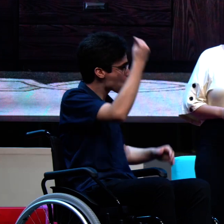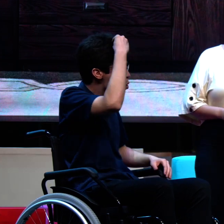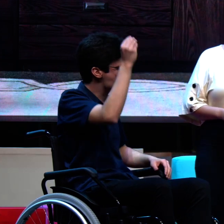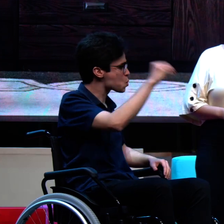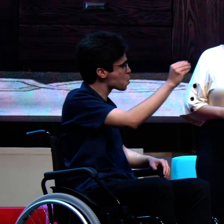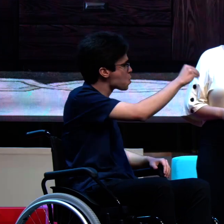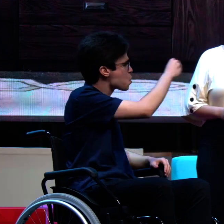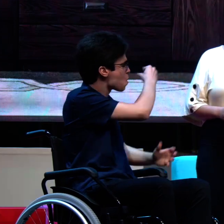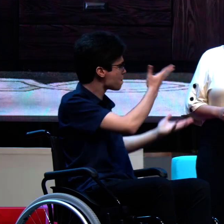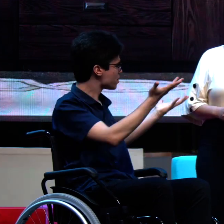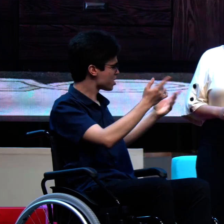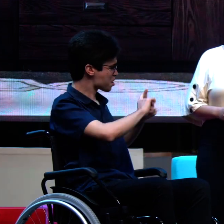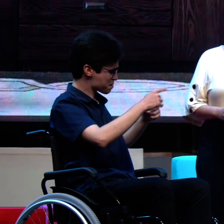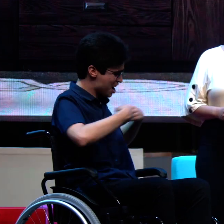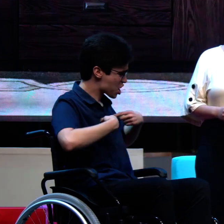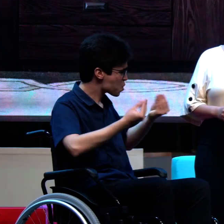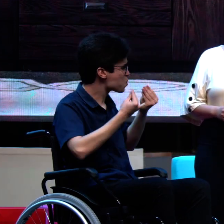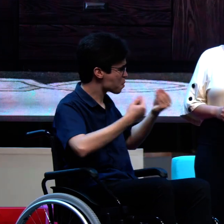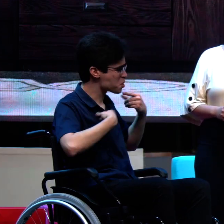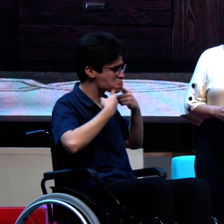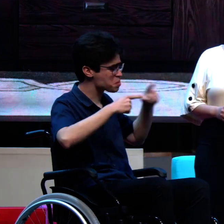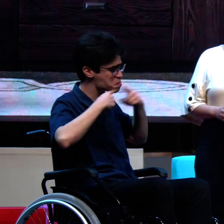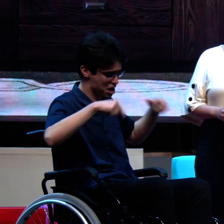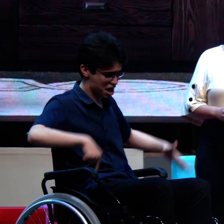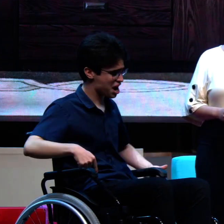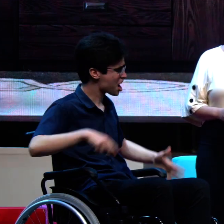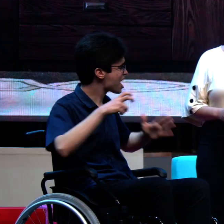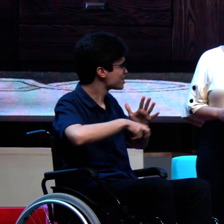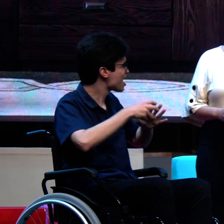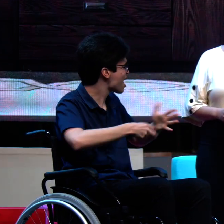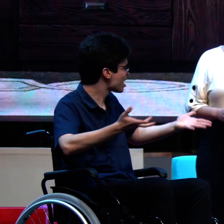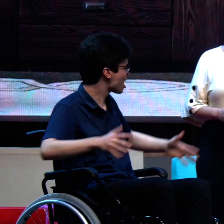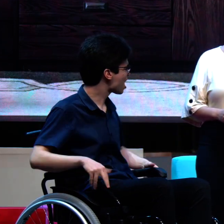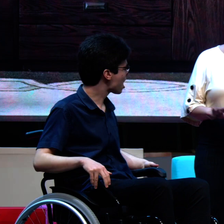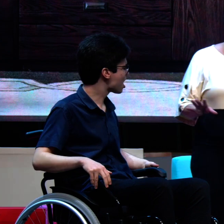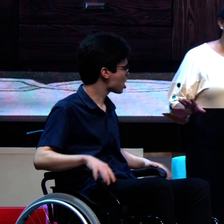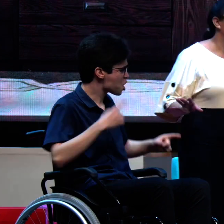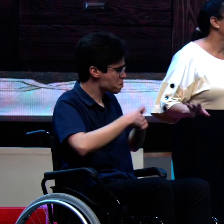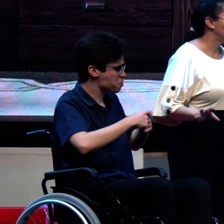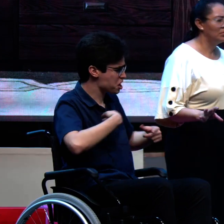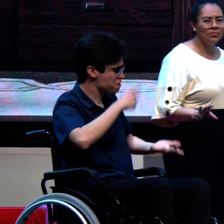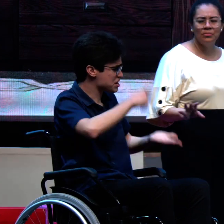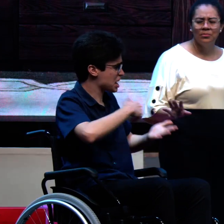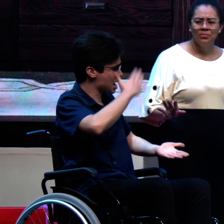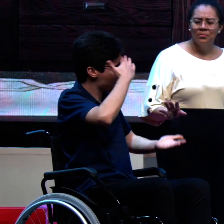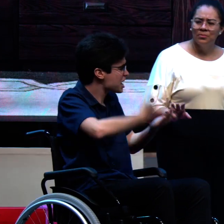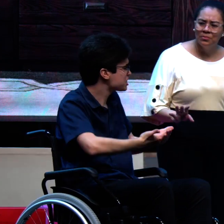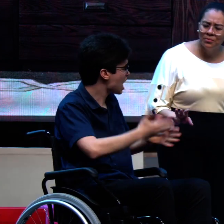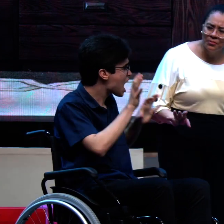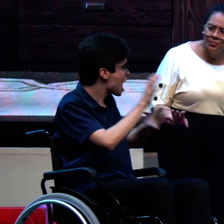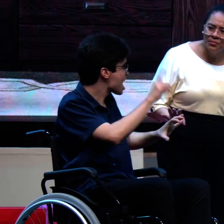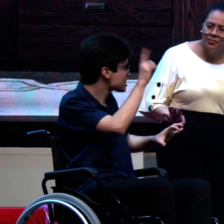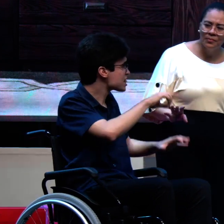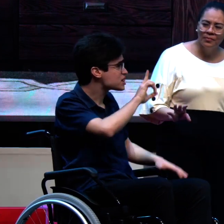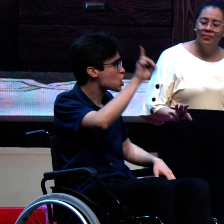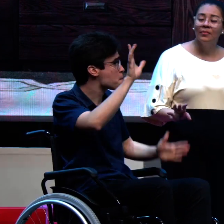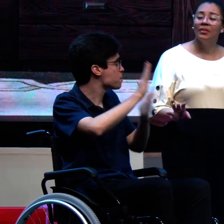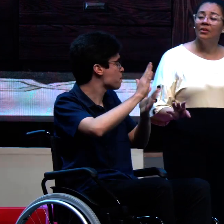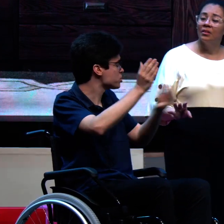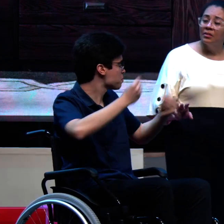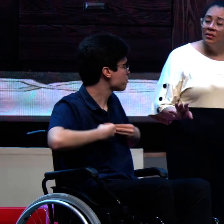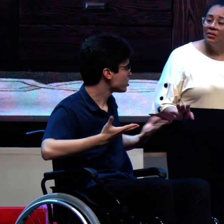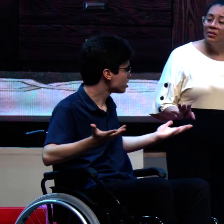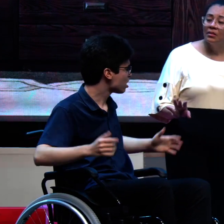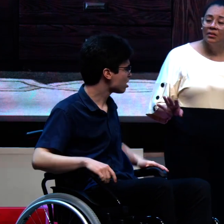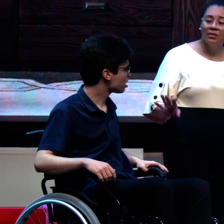nas pessoas. Eu não posso nem reclamar de estar nessa cadeira, porque eu tenho que acreditar que era um propósito de Deus para